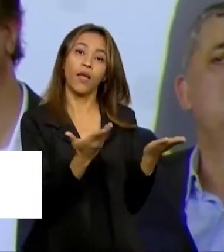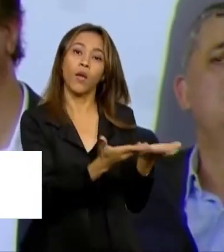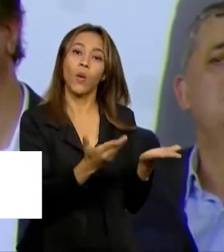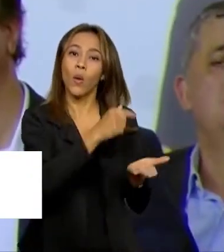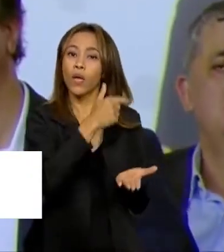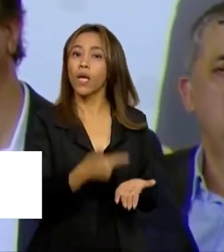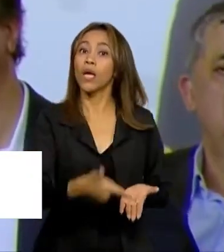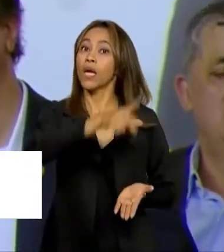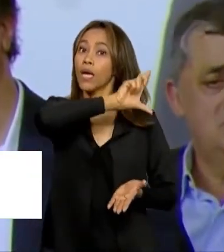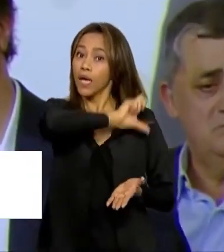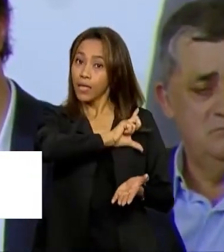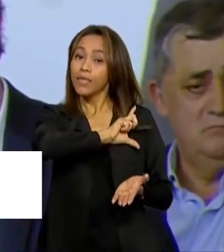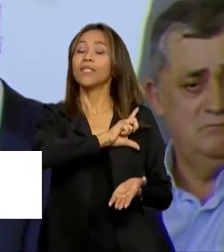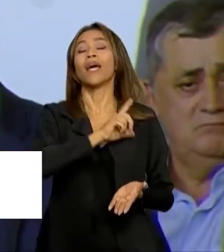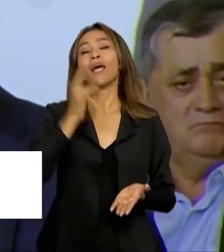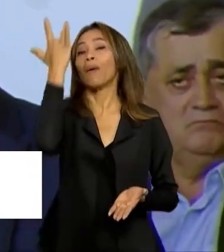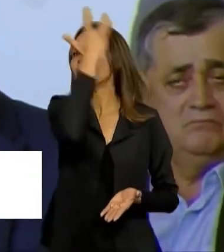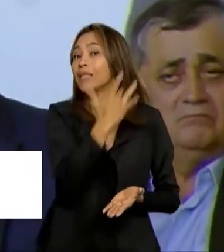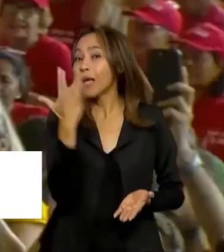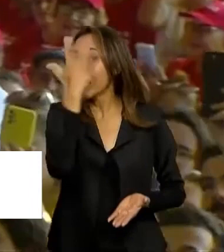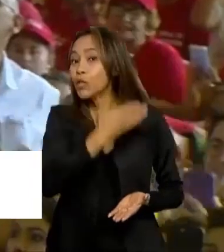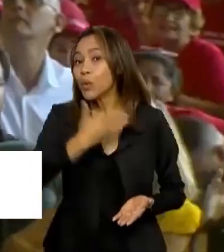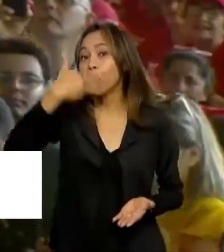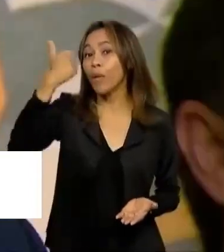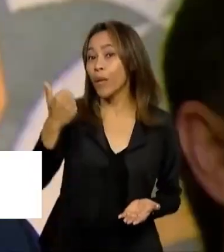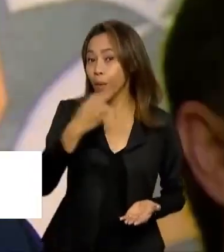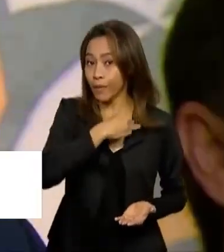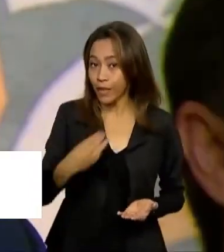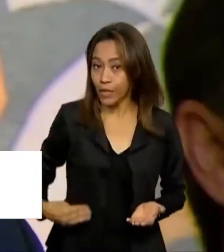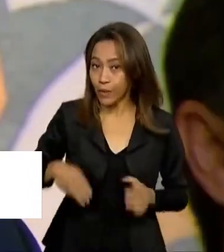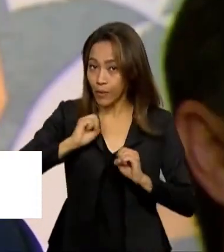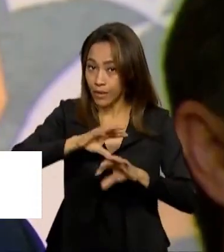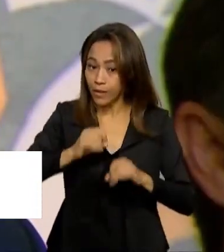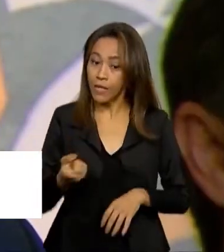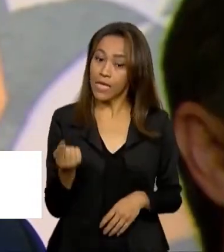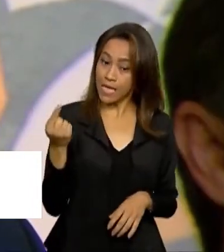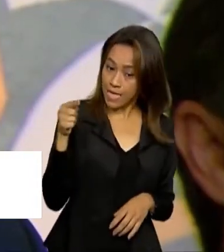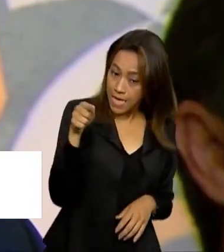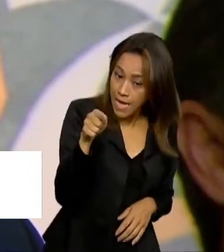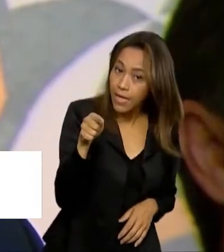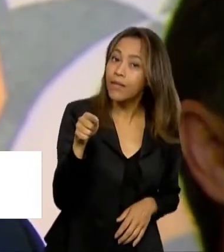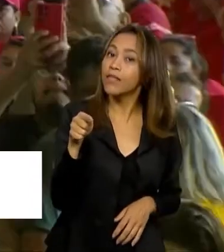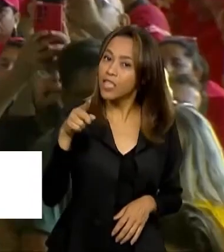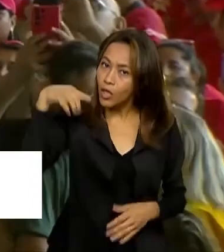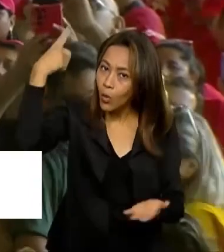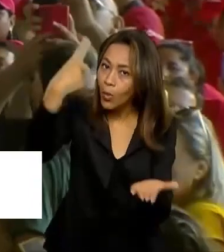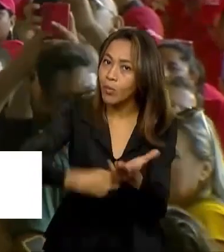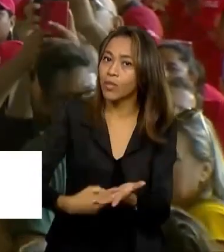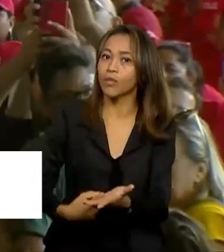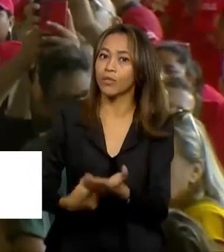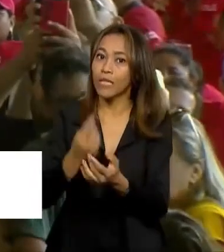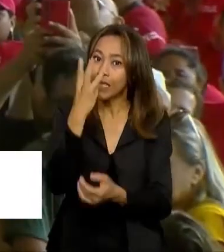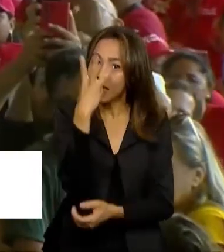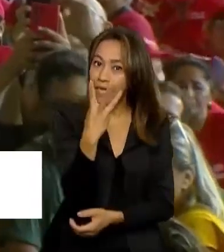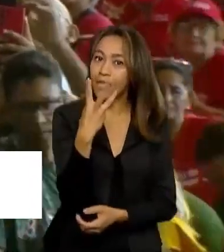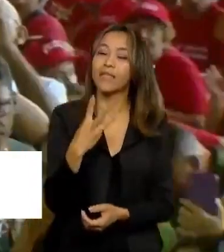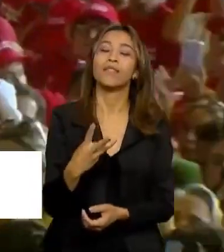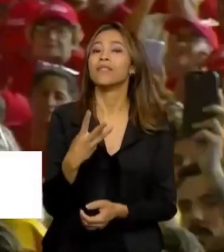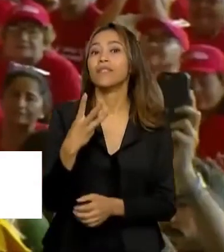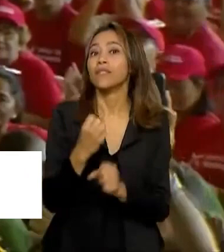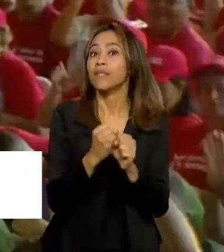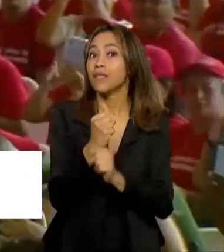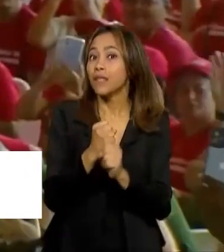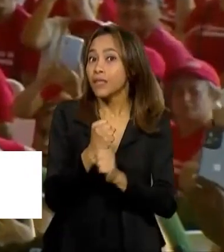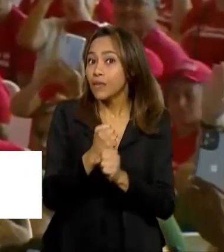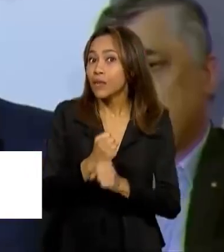Haddad era o melhor ministro da Educação. E ele tem obrigação de ser o melhor. Tem 3 anos e 4 meses para